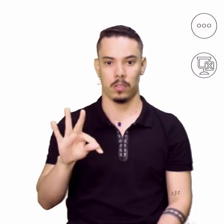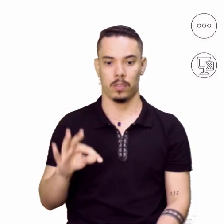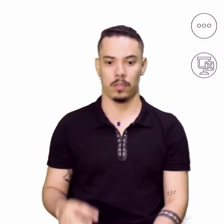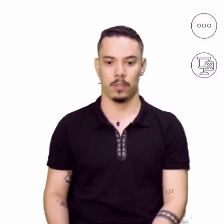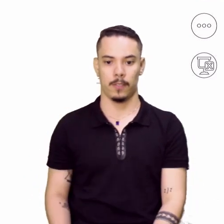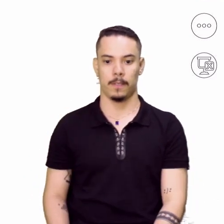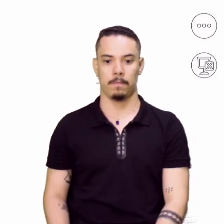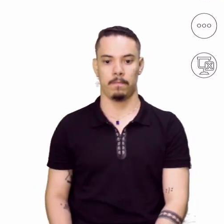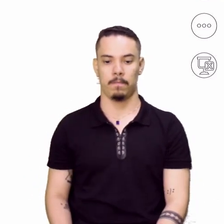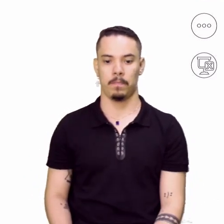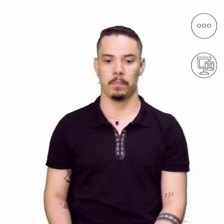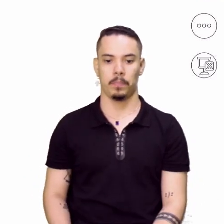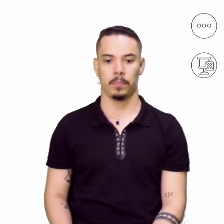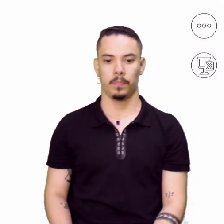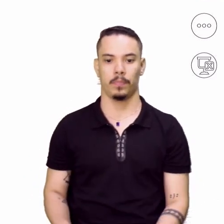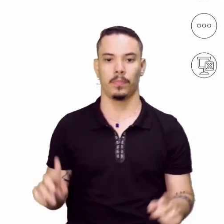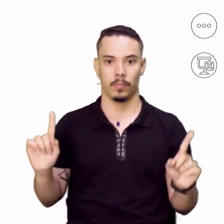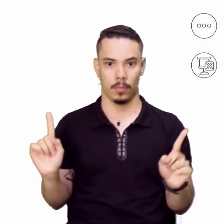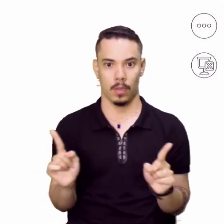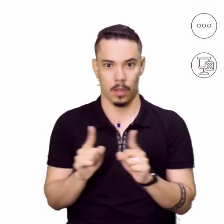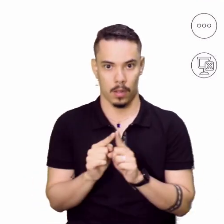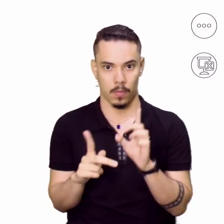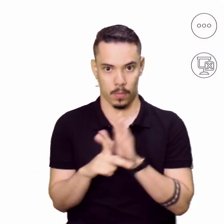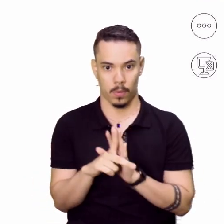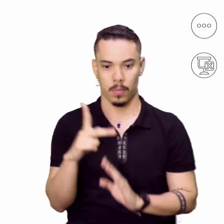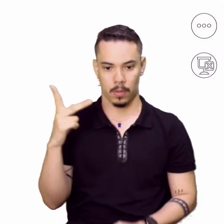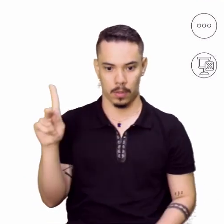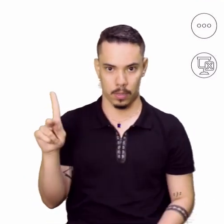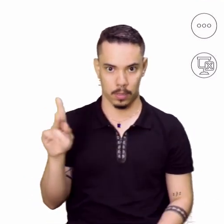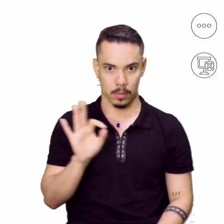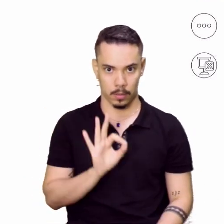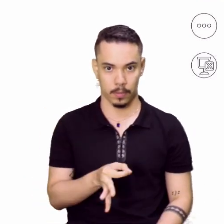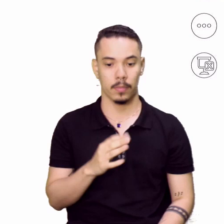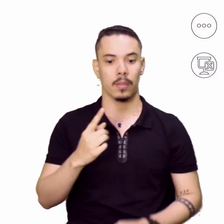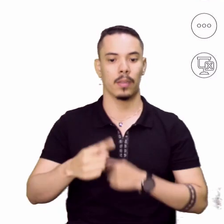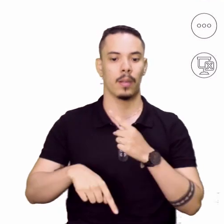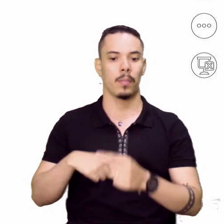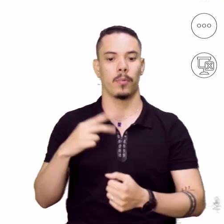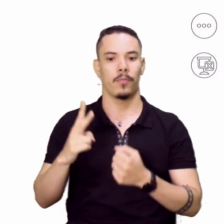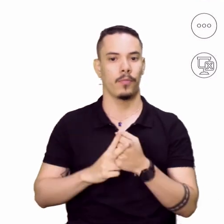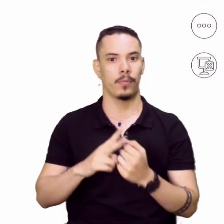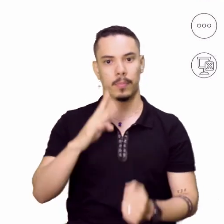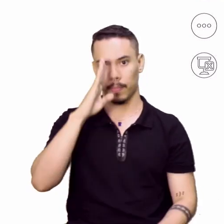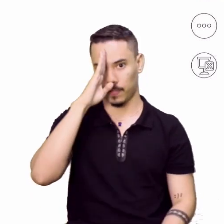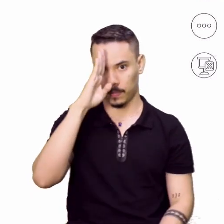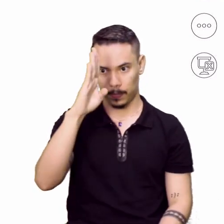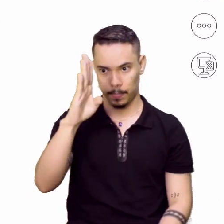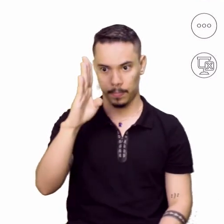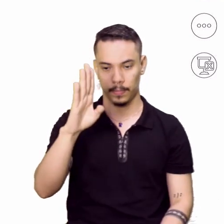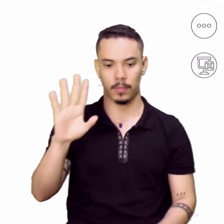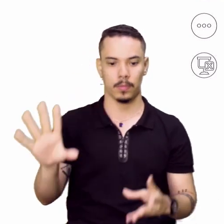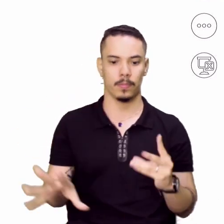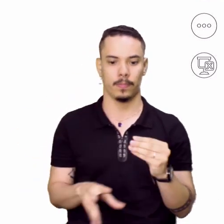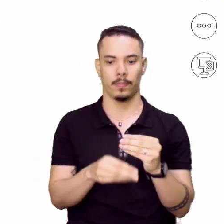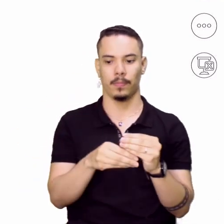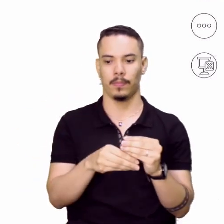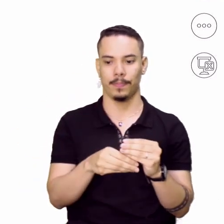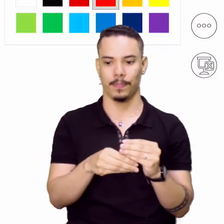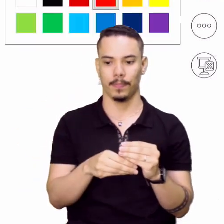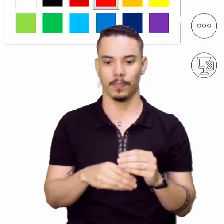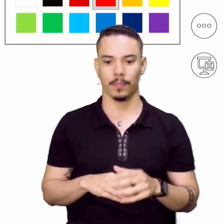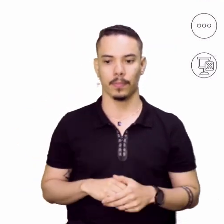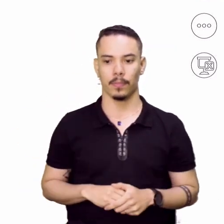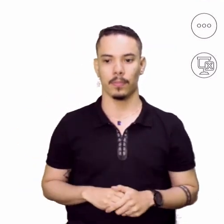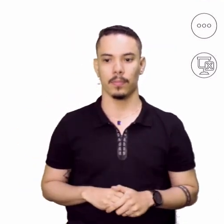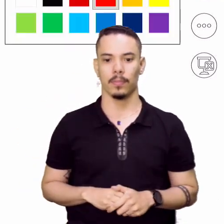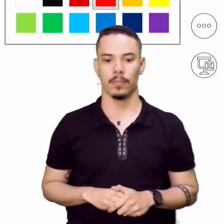então Won Will not Won E aí logo seguida o seu verbo principal com o complemento então nós